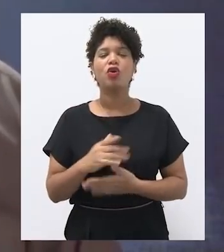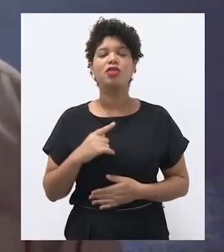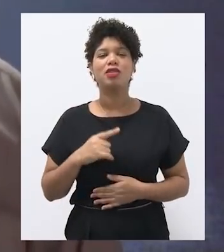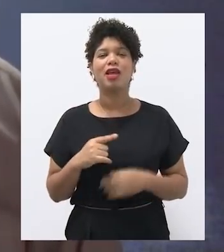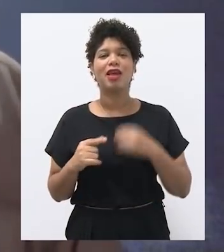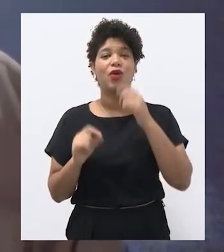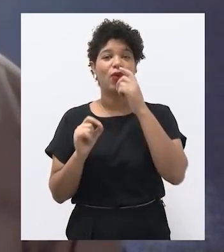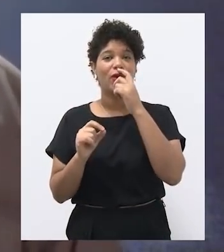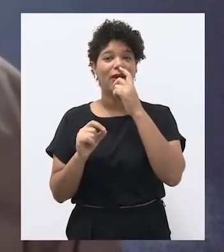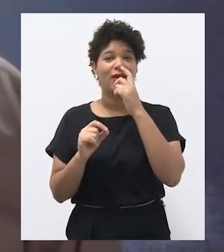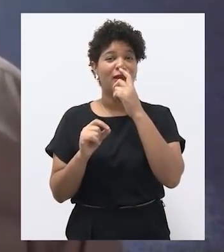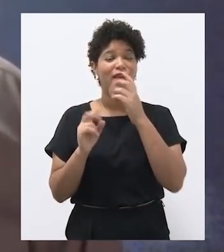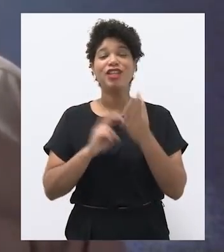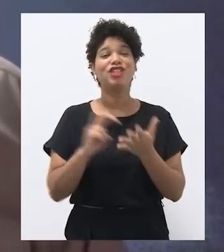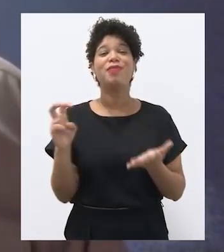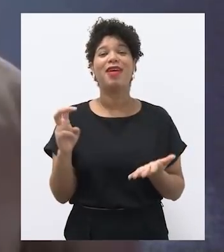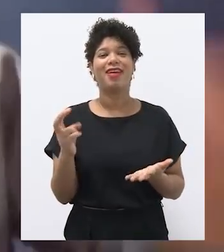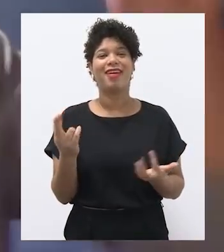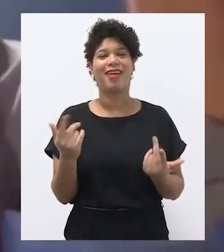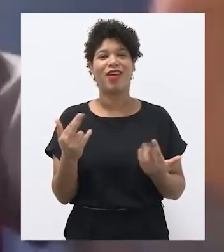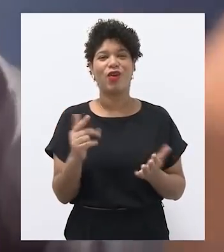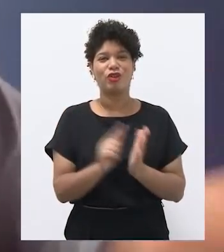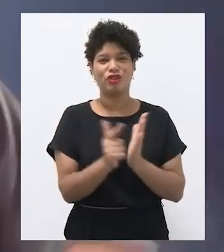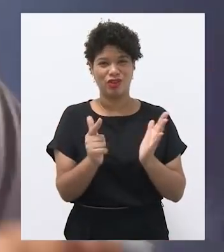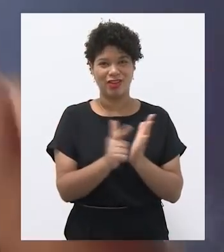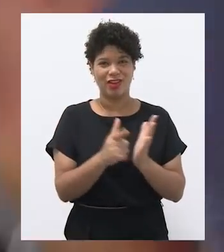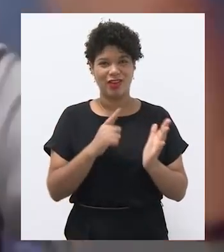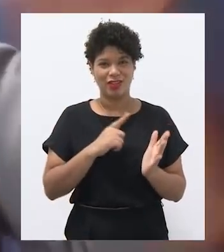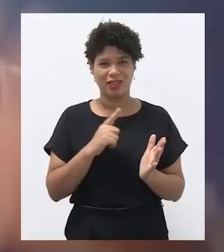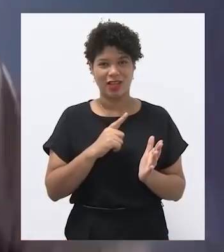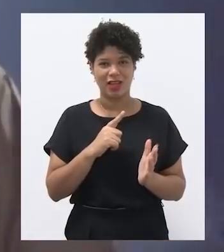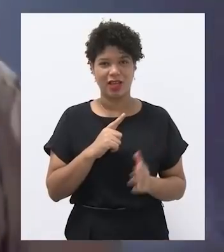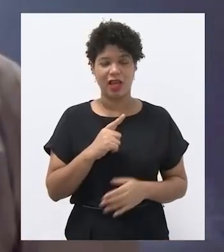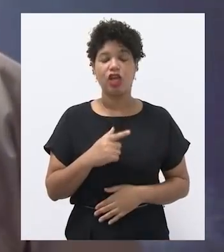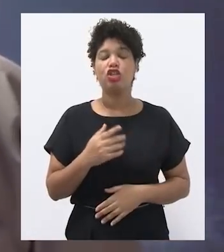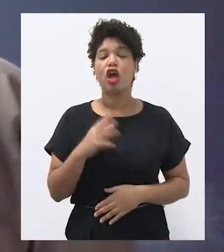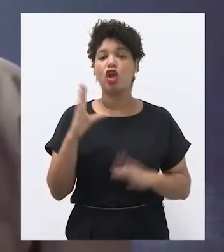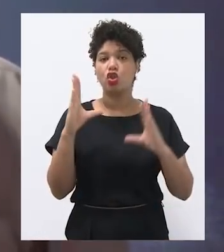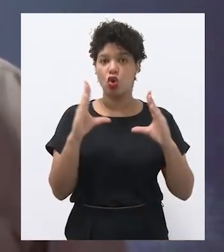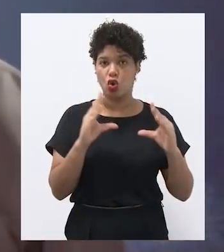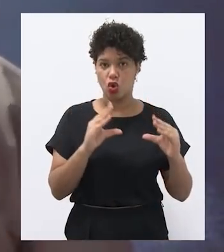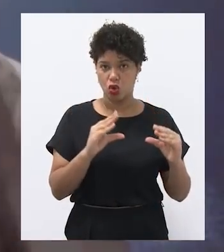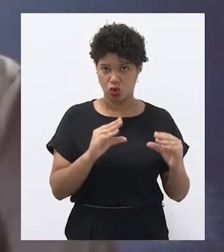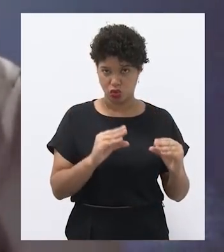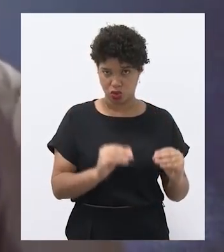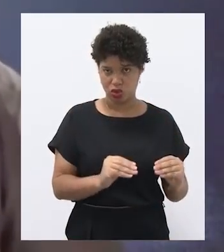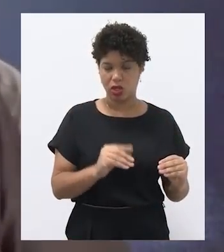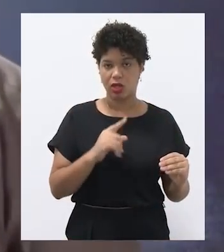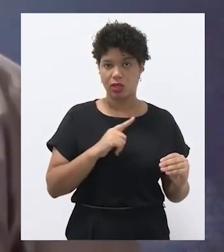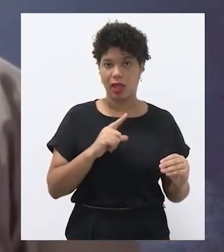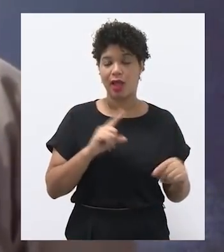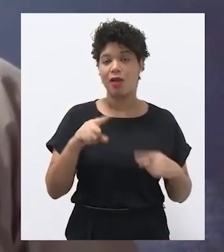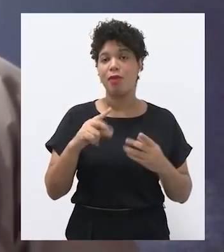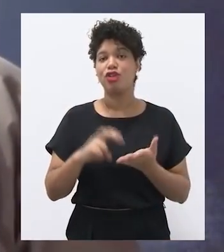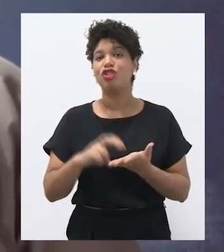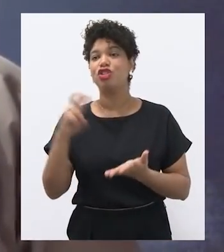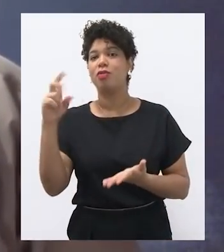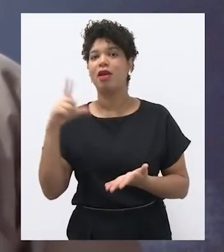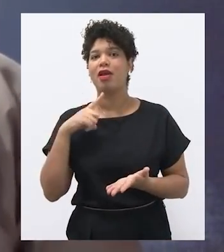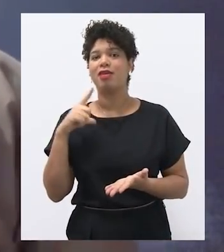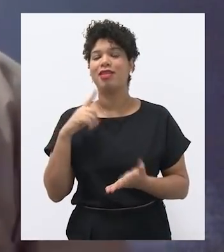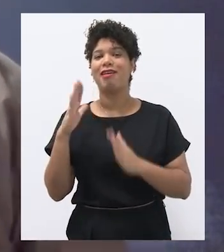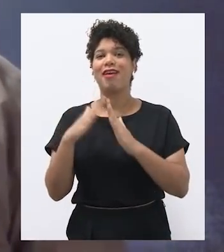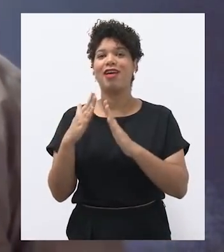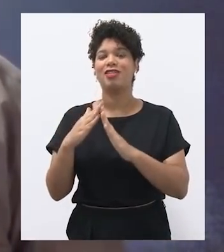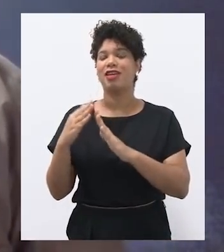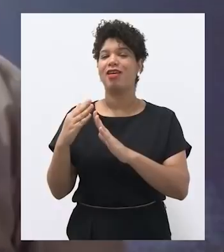manhã, assim como os jornais impressos, que rodavam na madrugada para serem distribuídos já ainda muito cedo nas casas das pessoas.